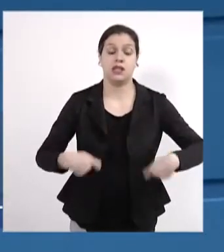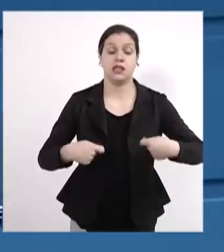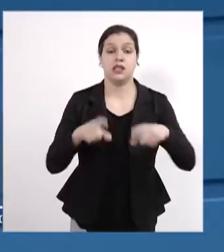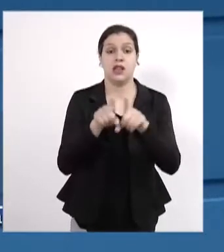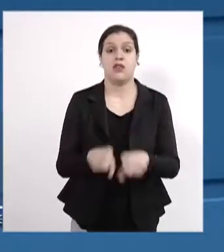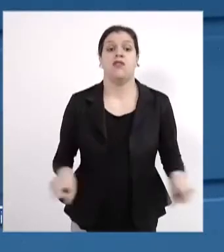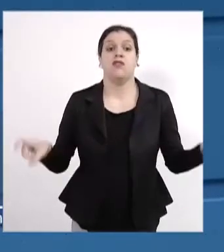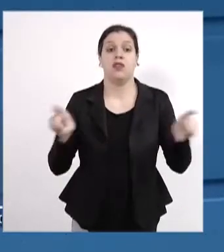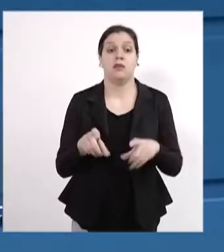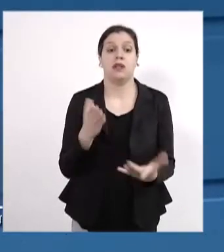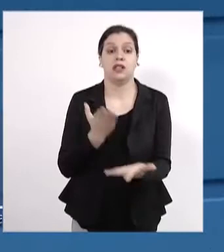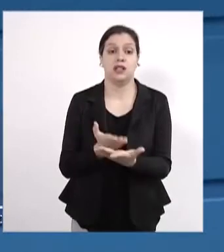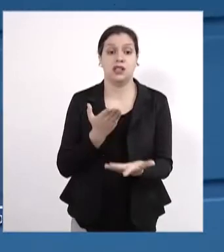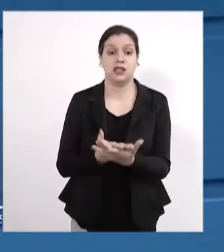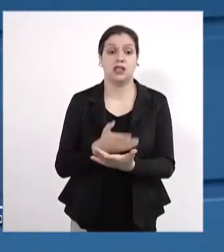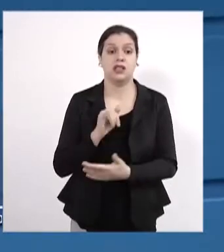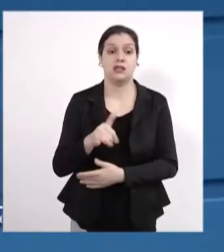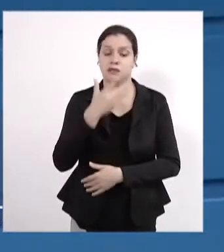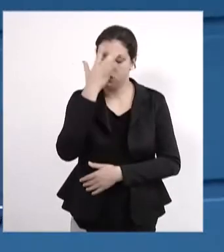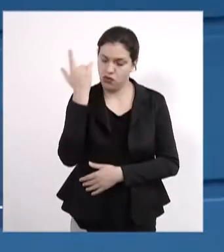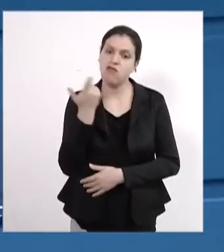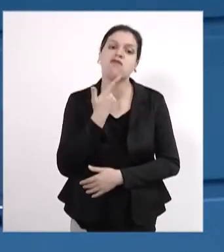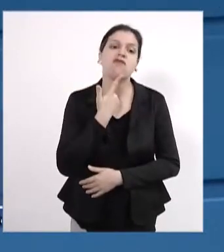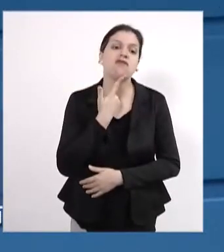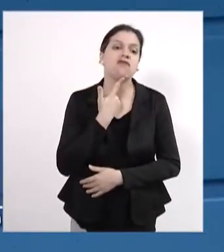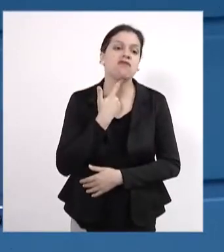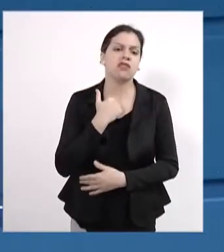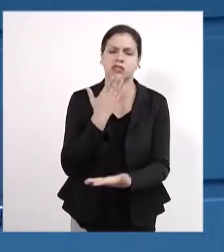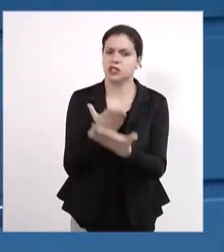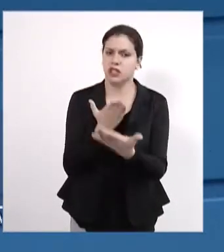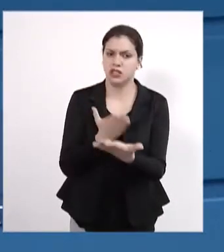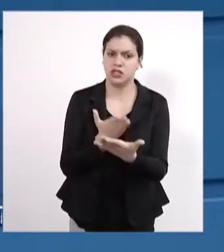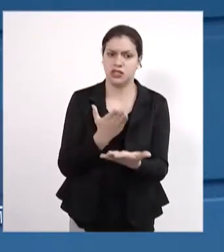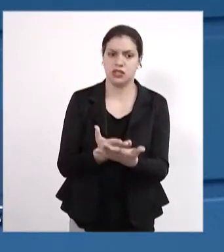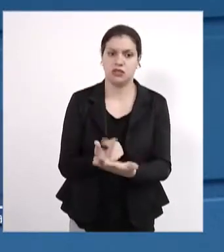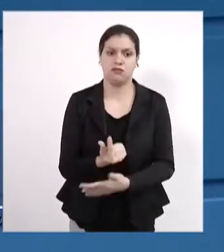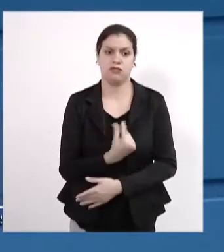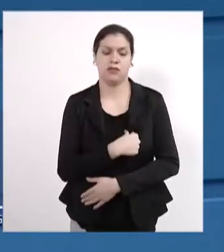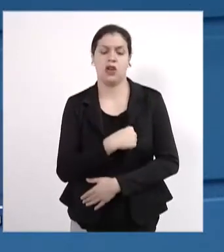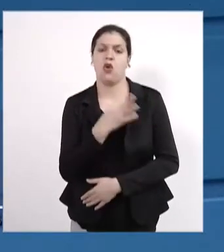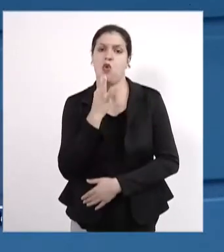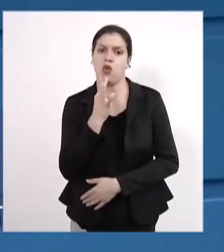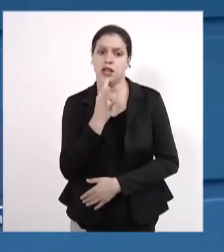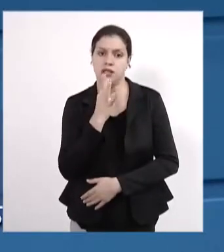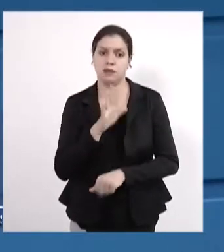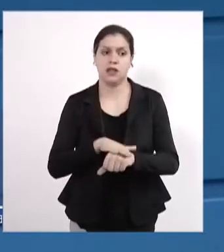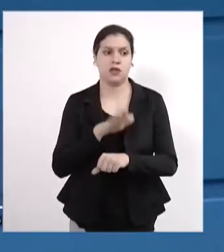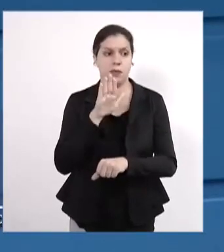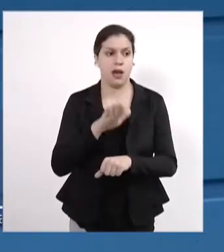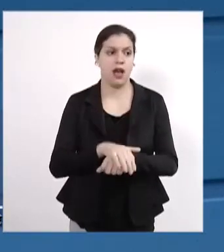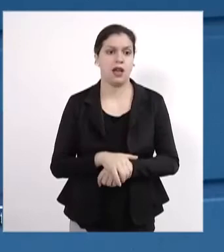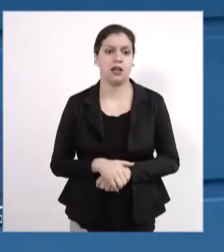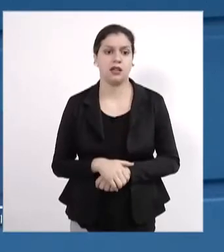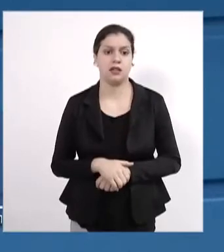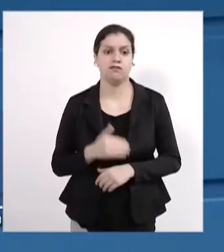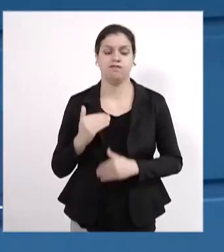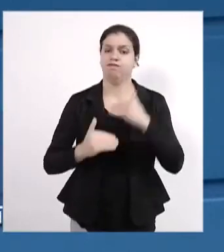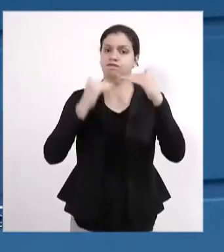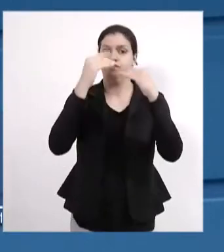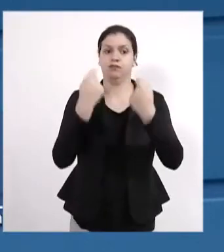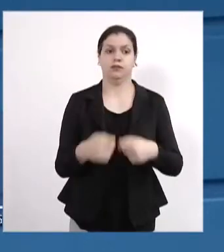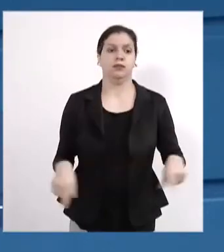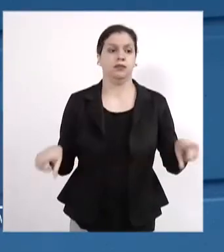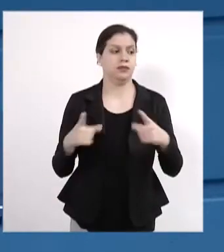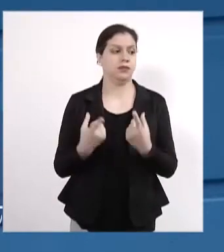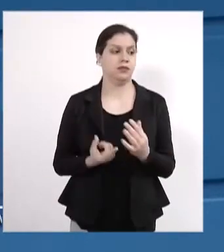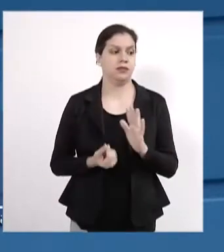e dispor para aquele que queira, por meritocracia, um conhecimento a mais, avançar sem custo. Porque